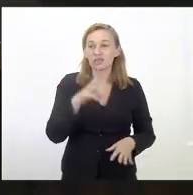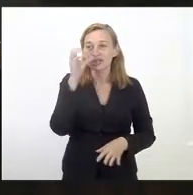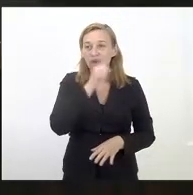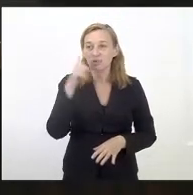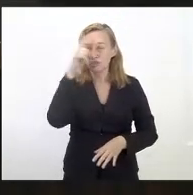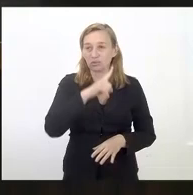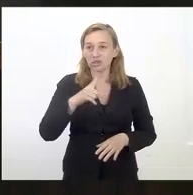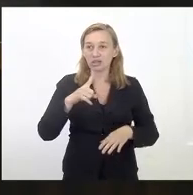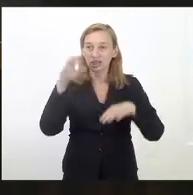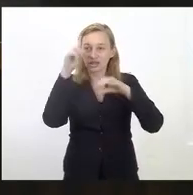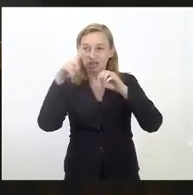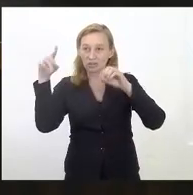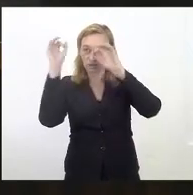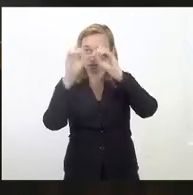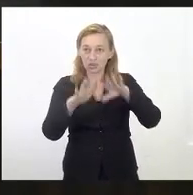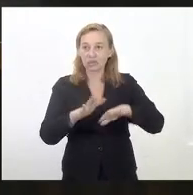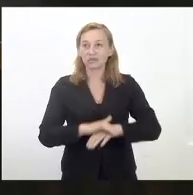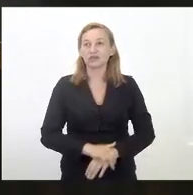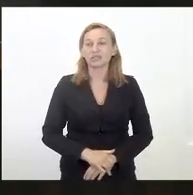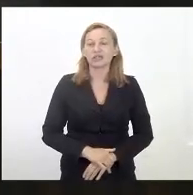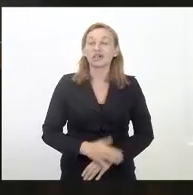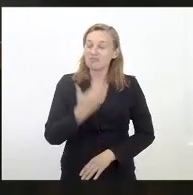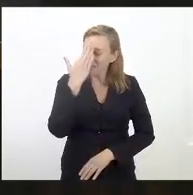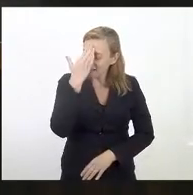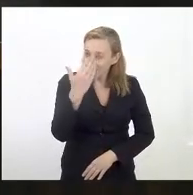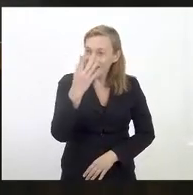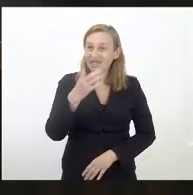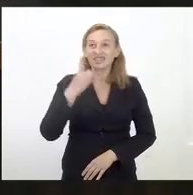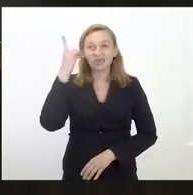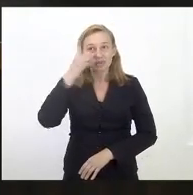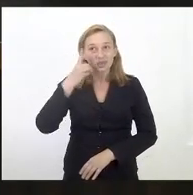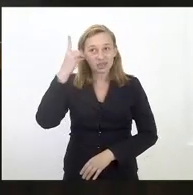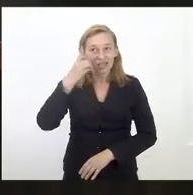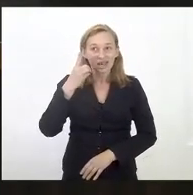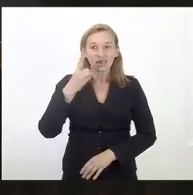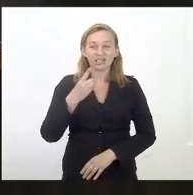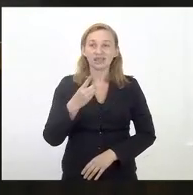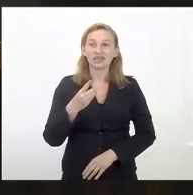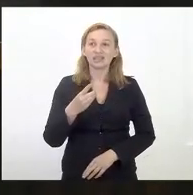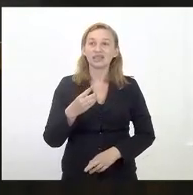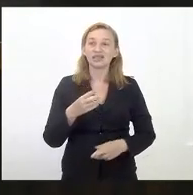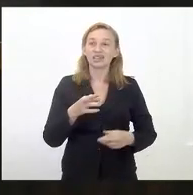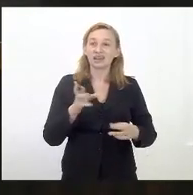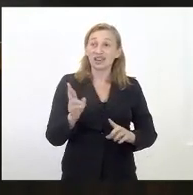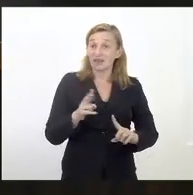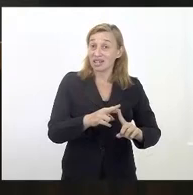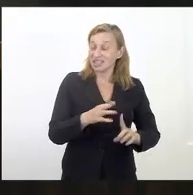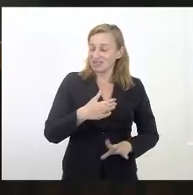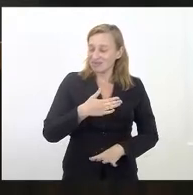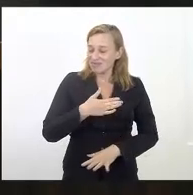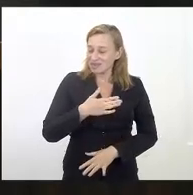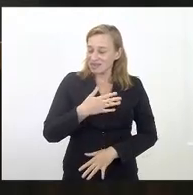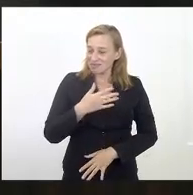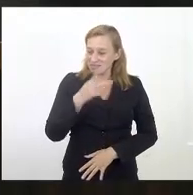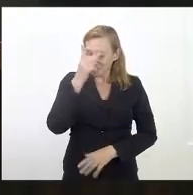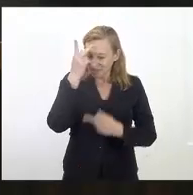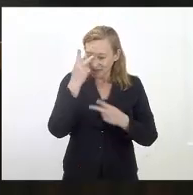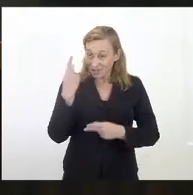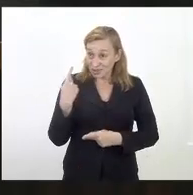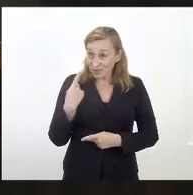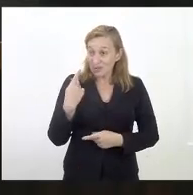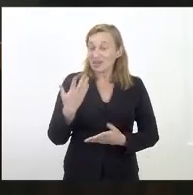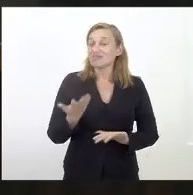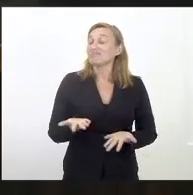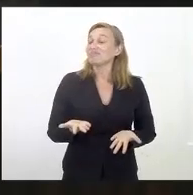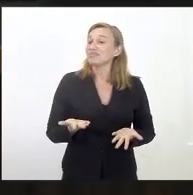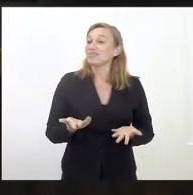Deus bom obrigada Deputado pela diferença minha pessoa também admiro o